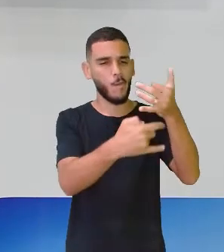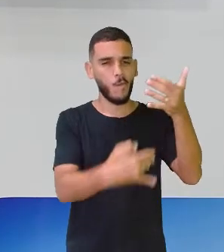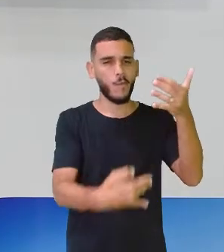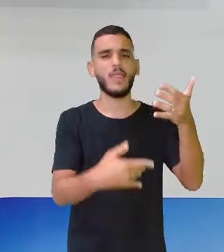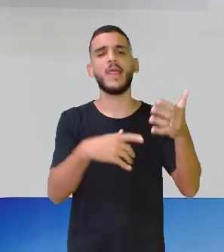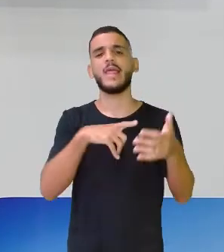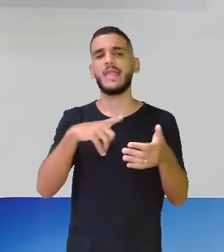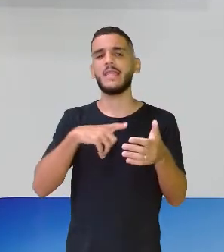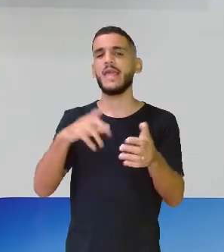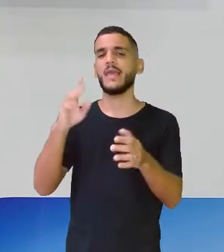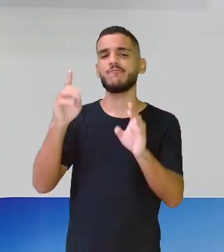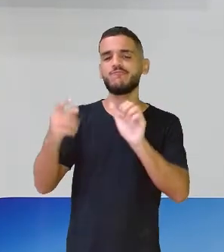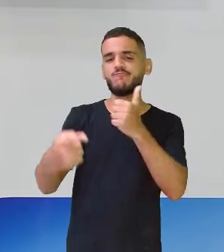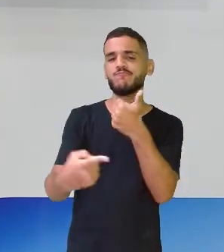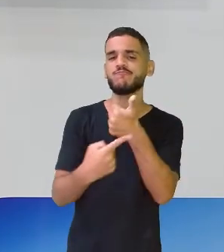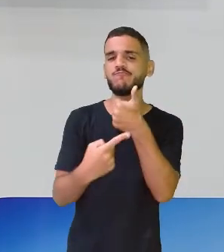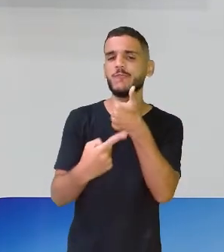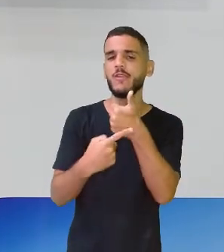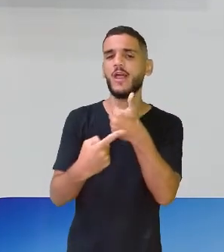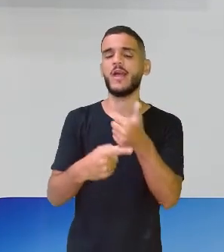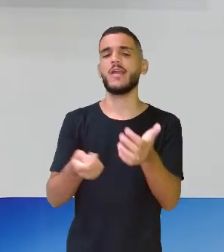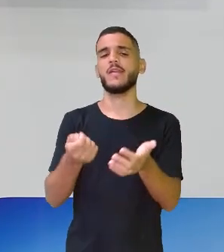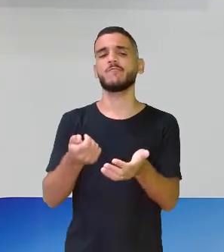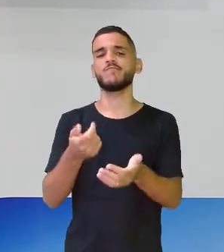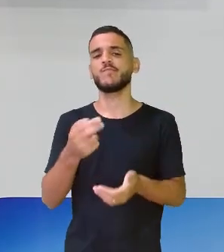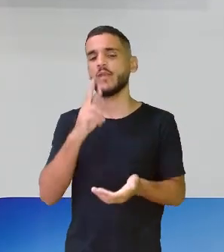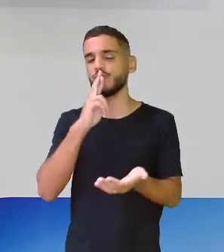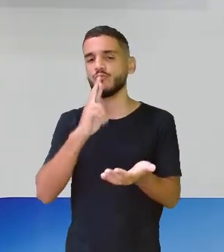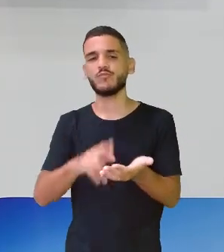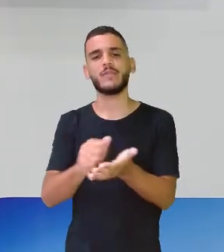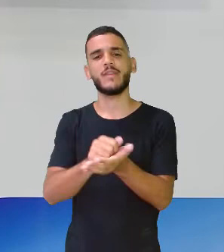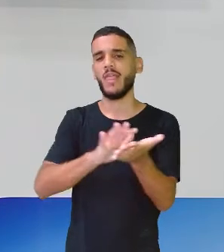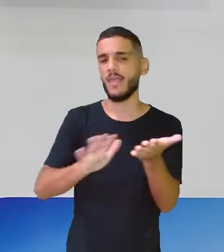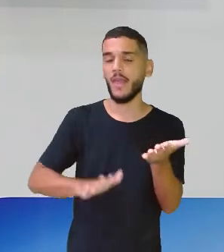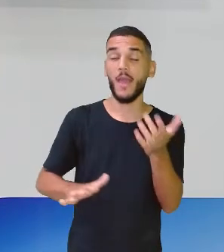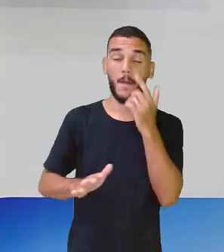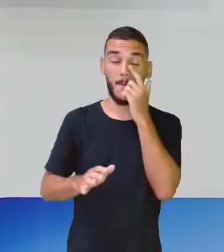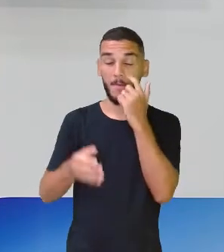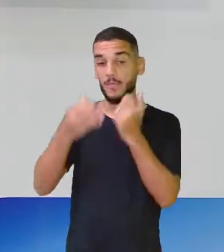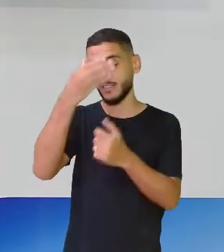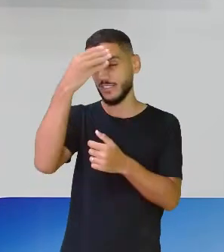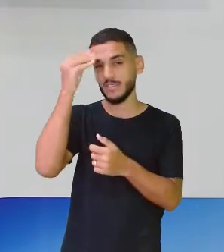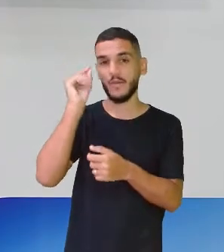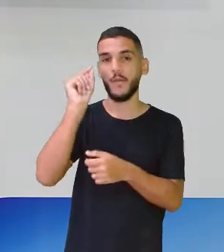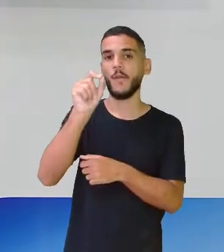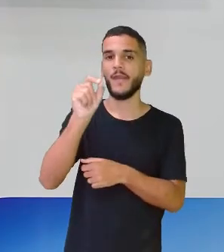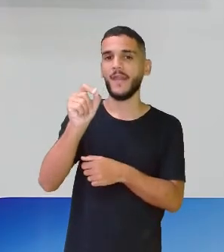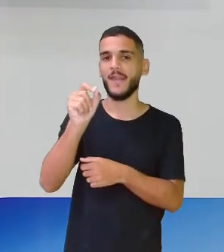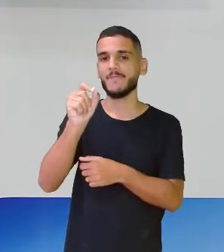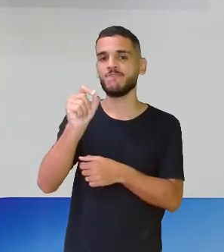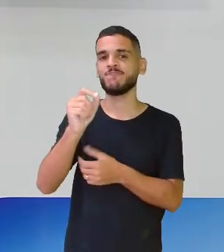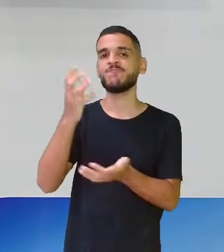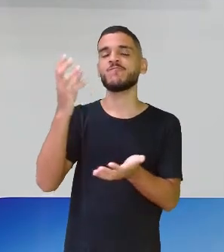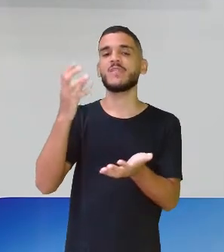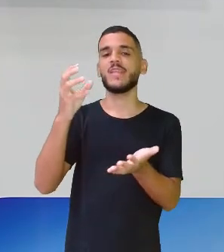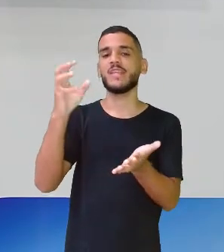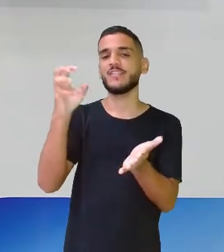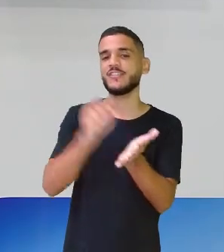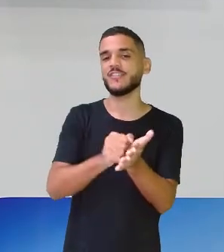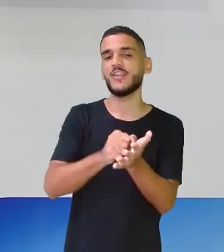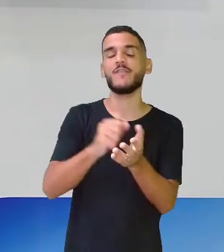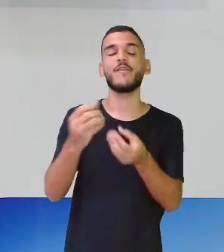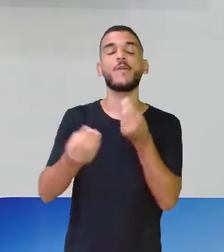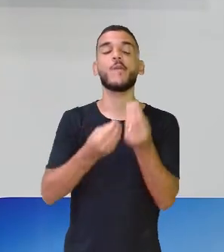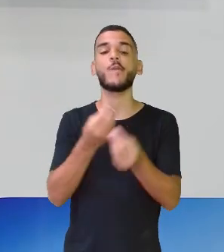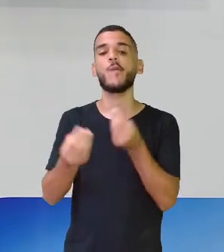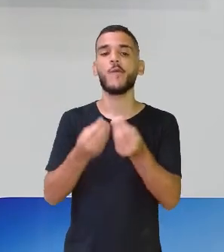seus comentários, responder as atividades e não esquecer também de se inscrever no canal do Educa Recife. Então, ó, qualquer um dos